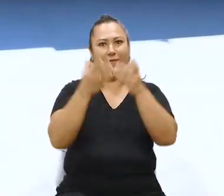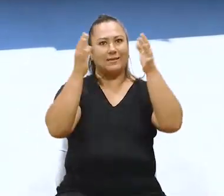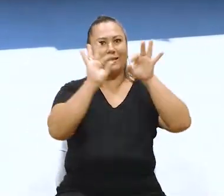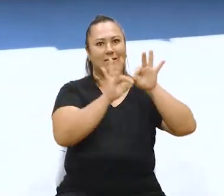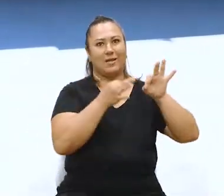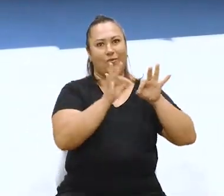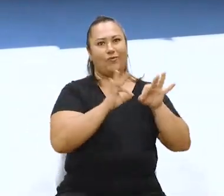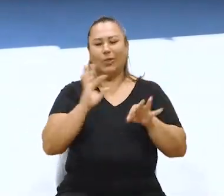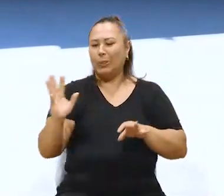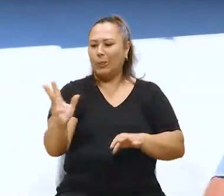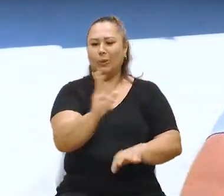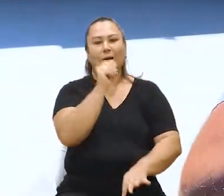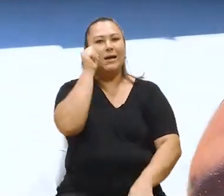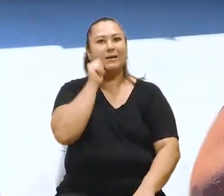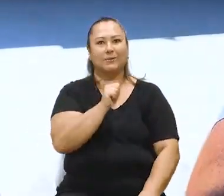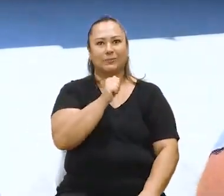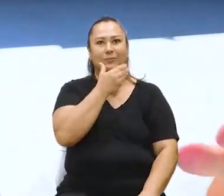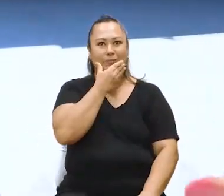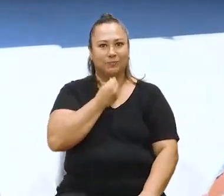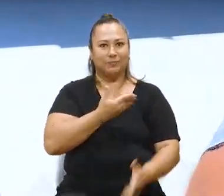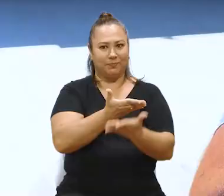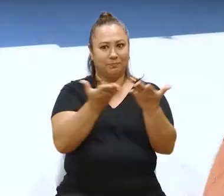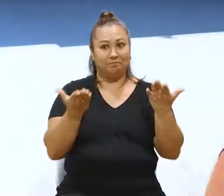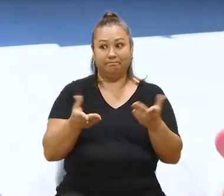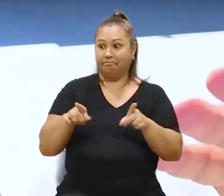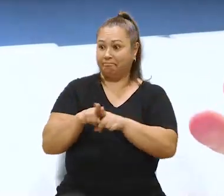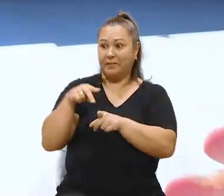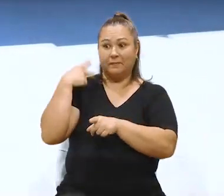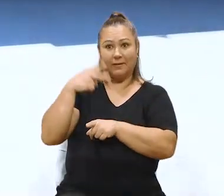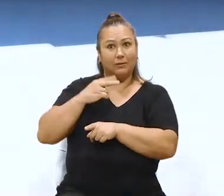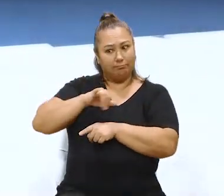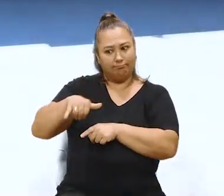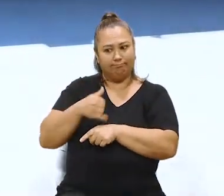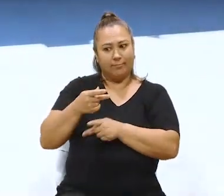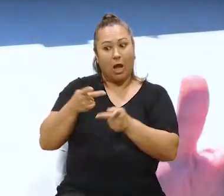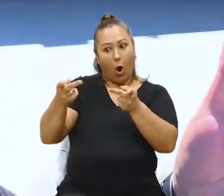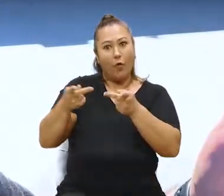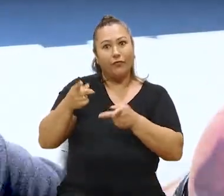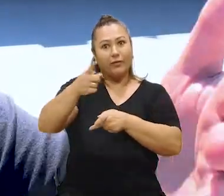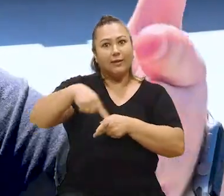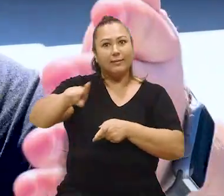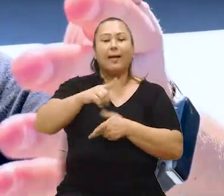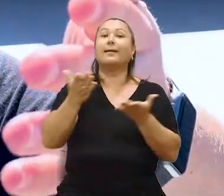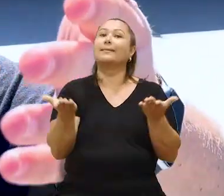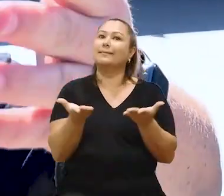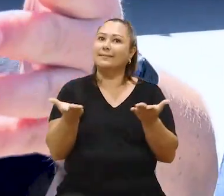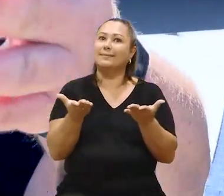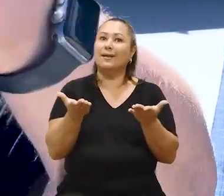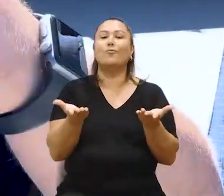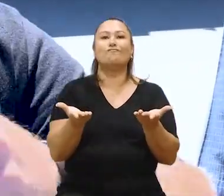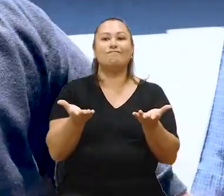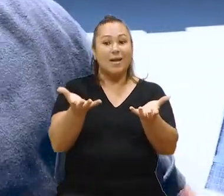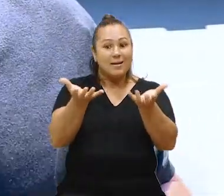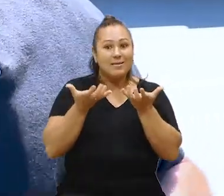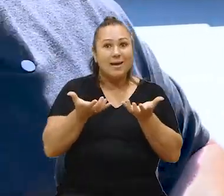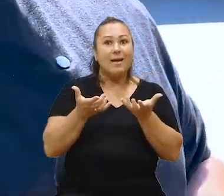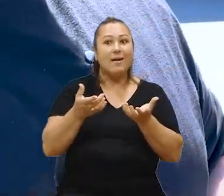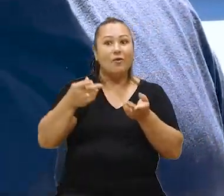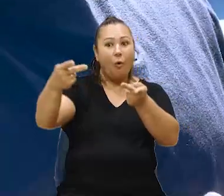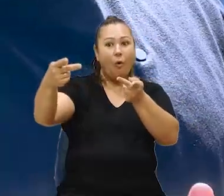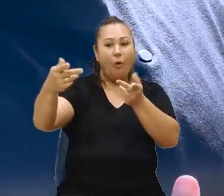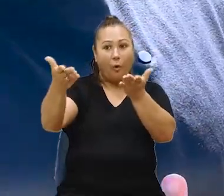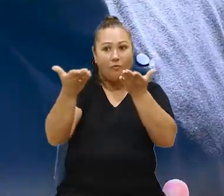da população. A Festa da Uva é de todos e de todas as caxienses. Vereador, aproveitamos, deixamos um convite para a nossa